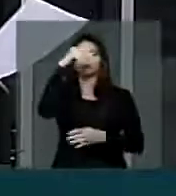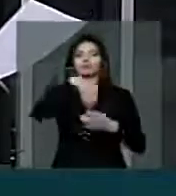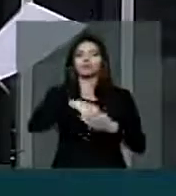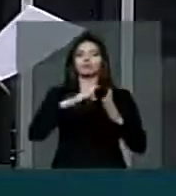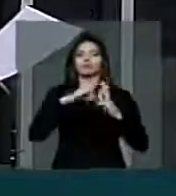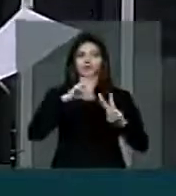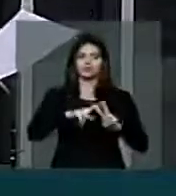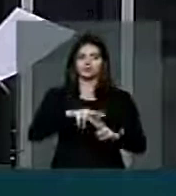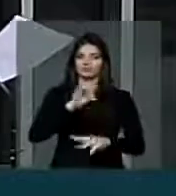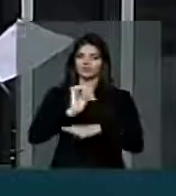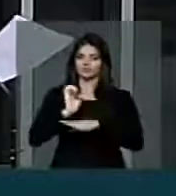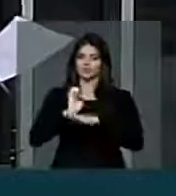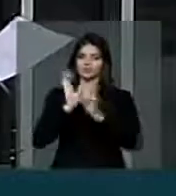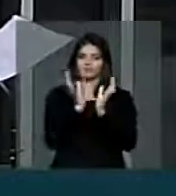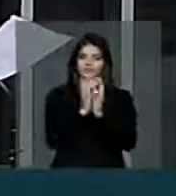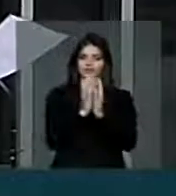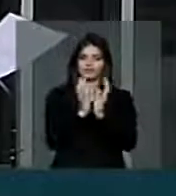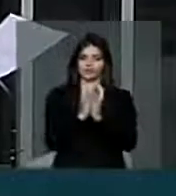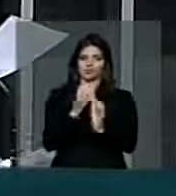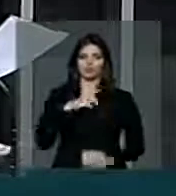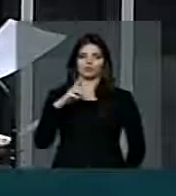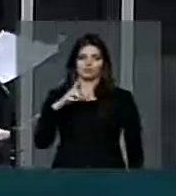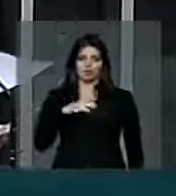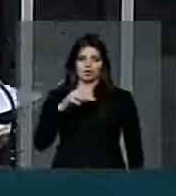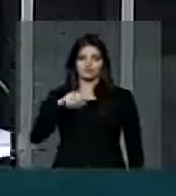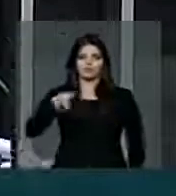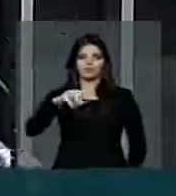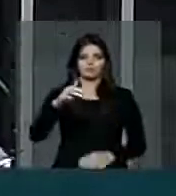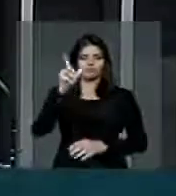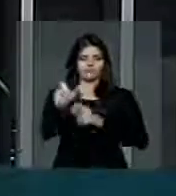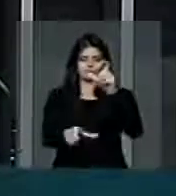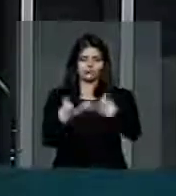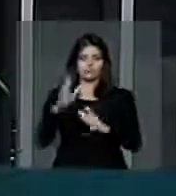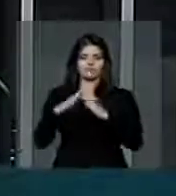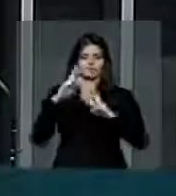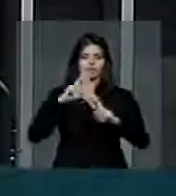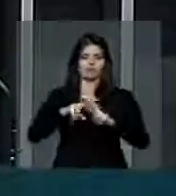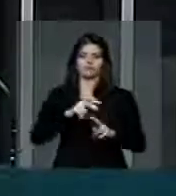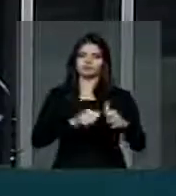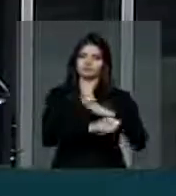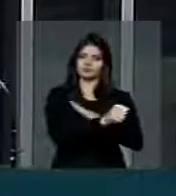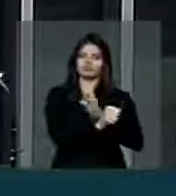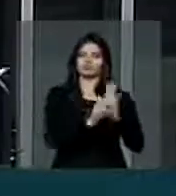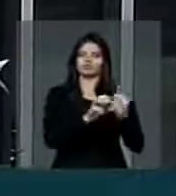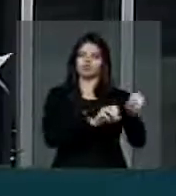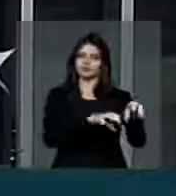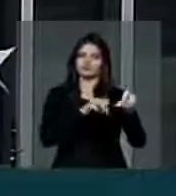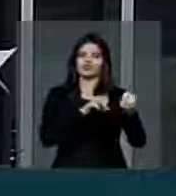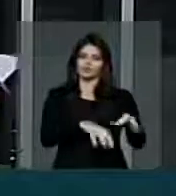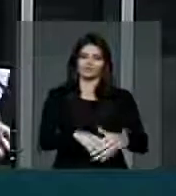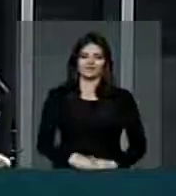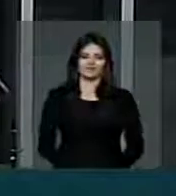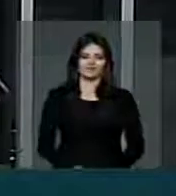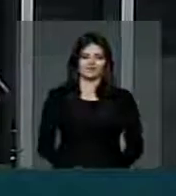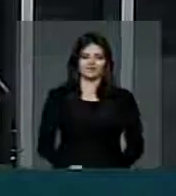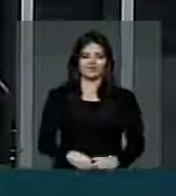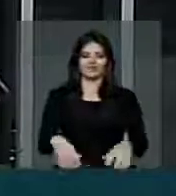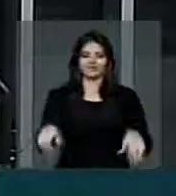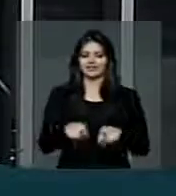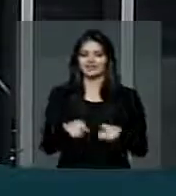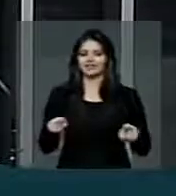Pernambuco é o estado que mais presos estão inseridos em atividades educacionais.